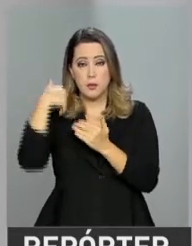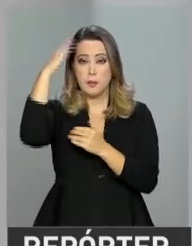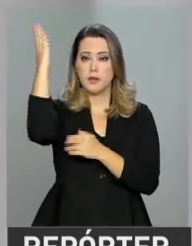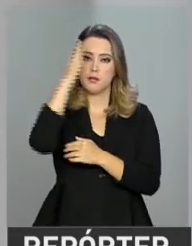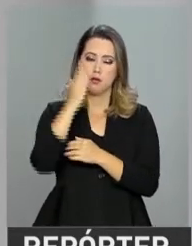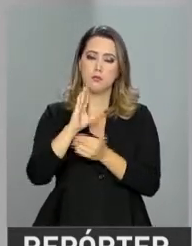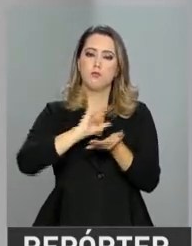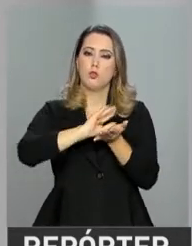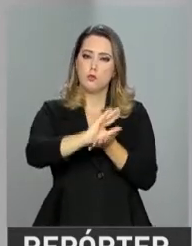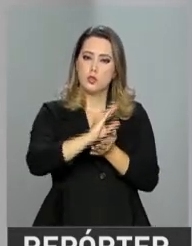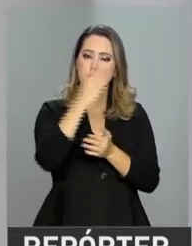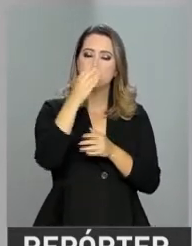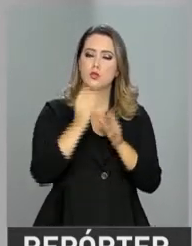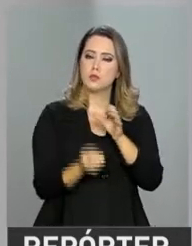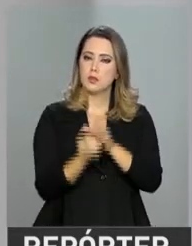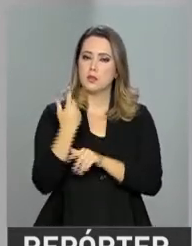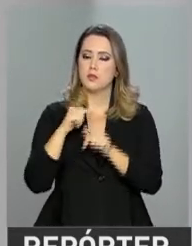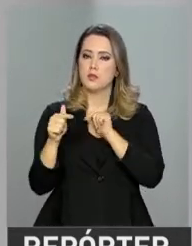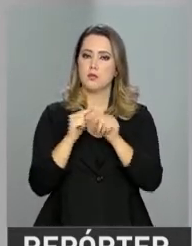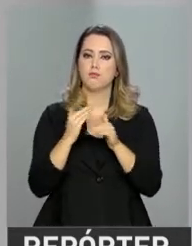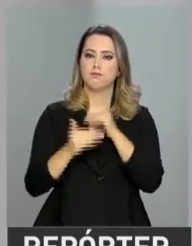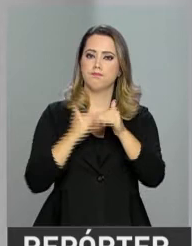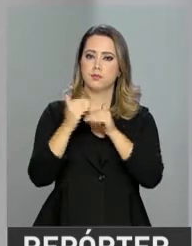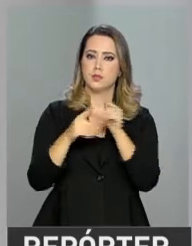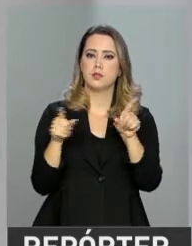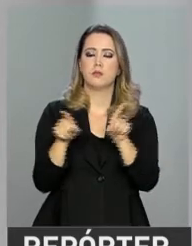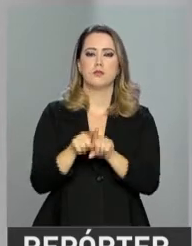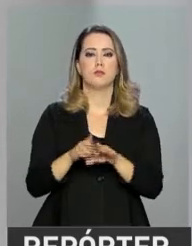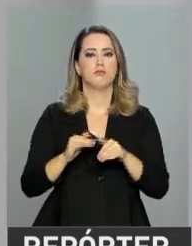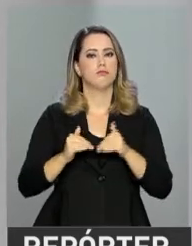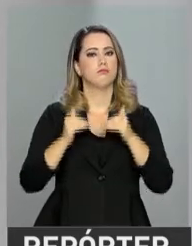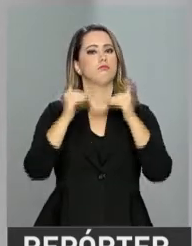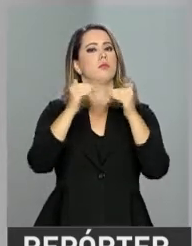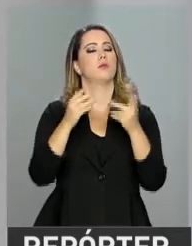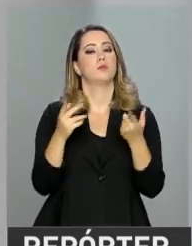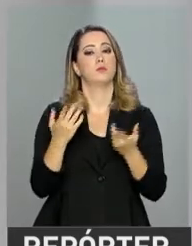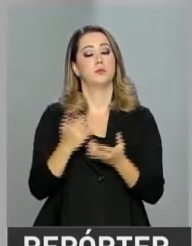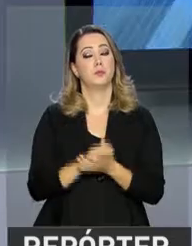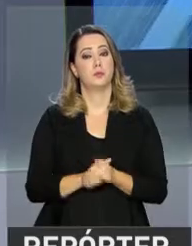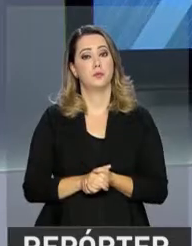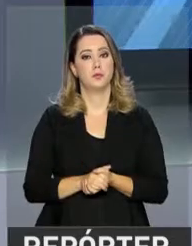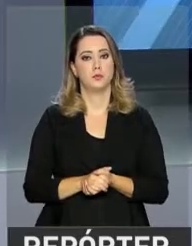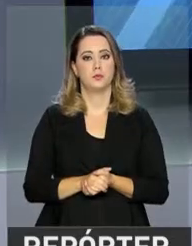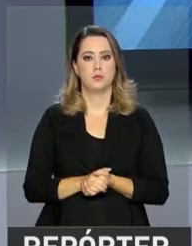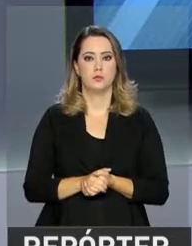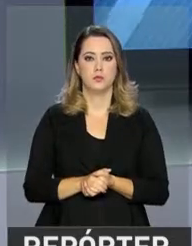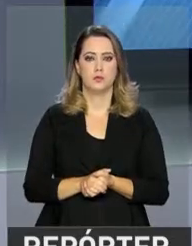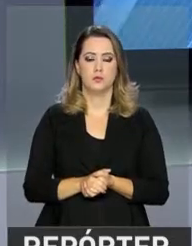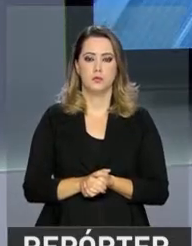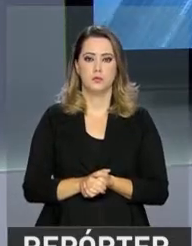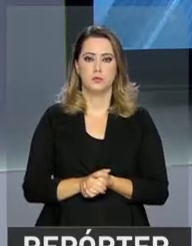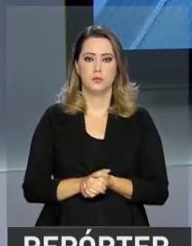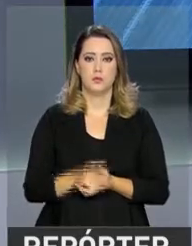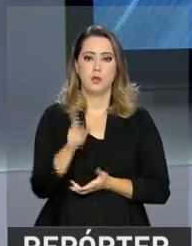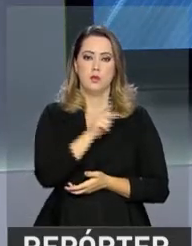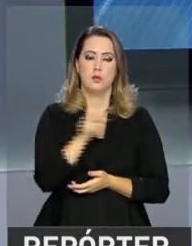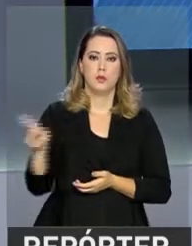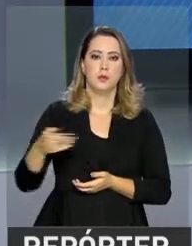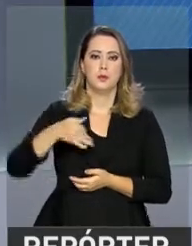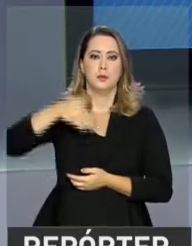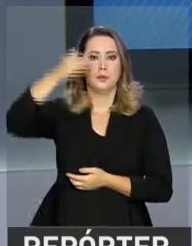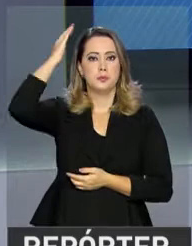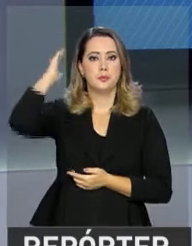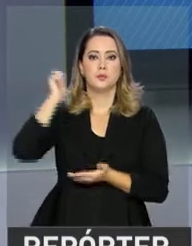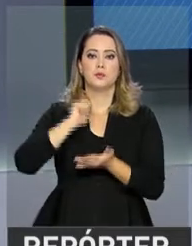empregos que já estão em expansão tendem também a acelerar o crescimento o presidente da república michel